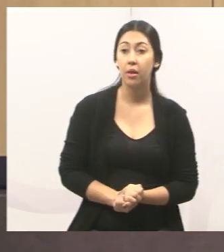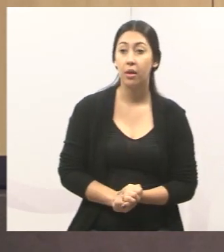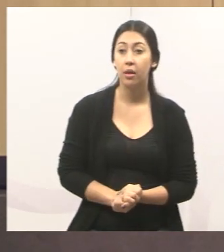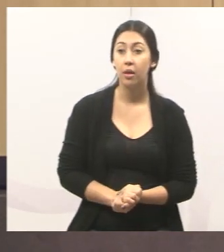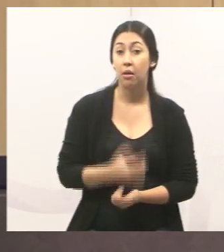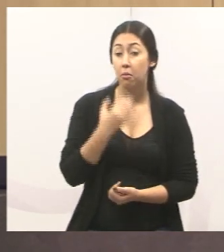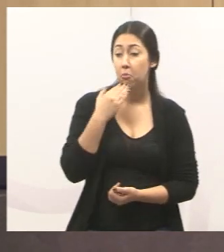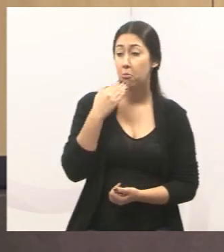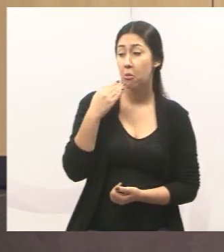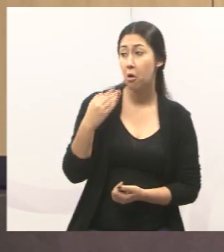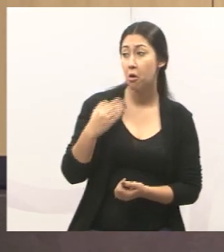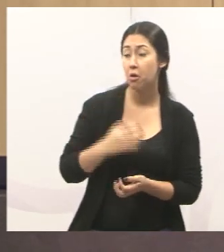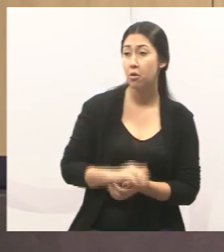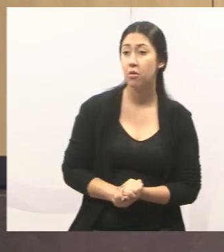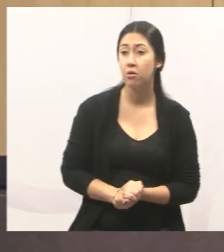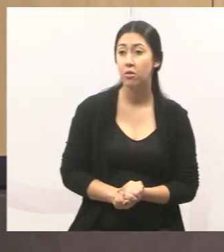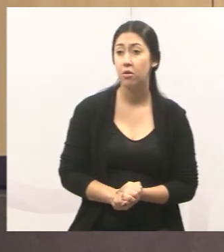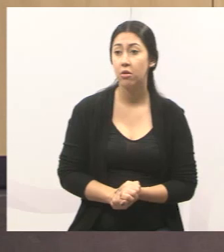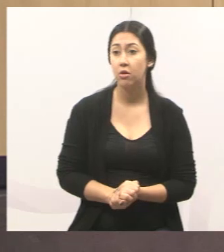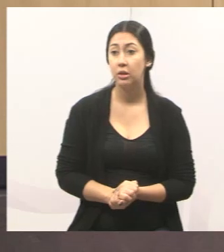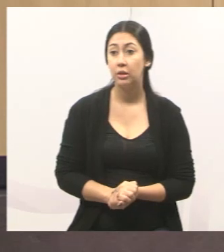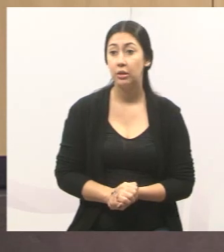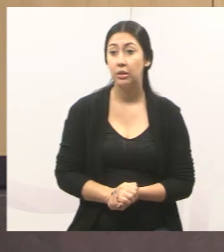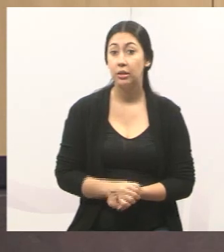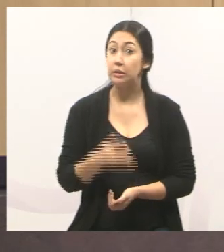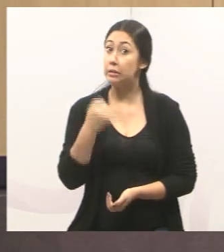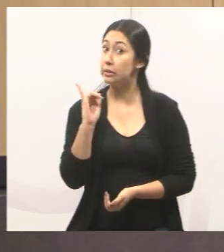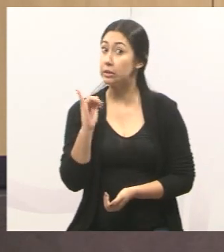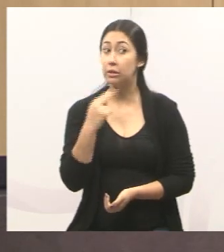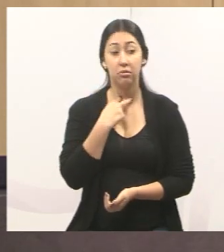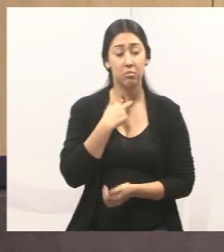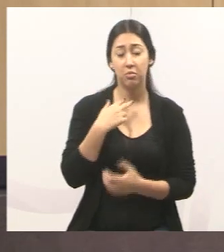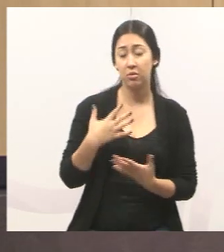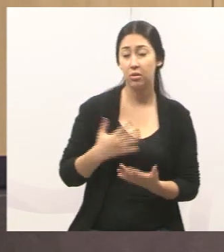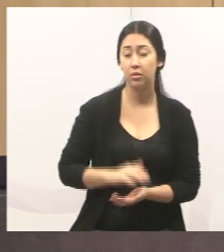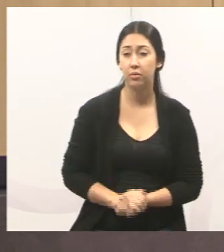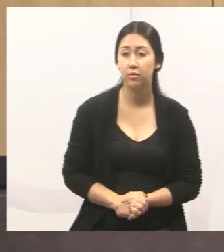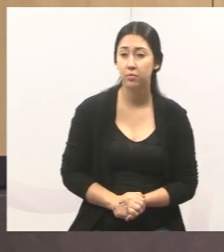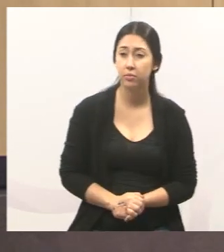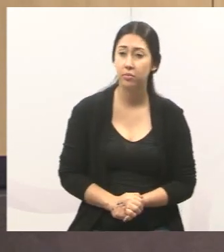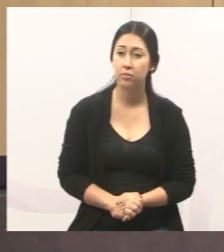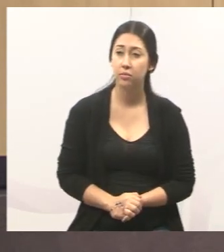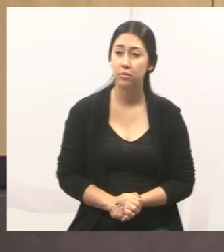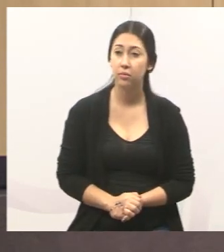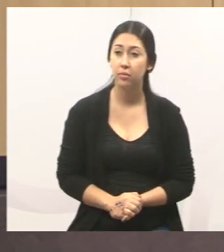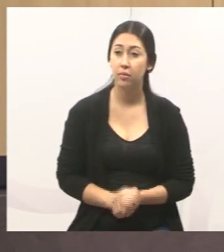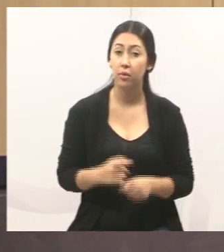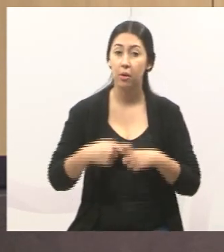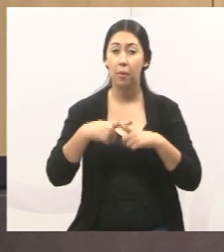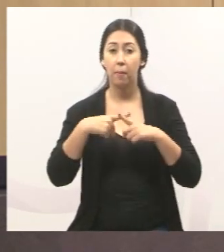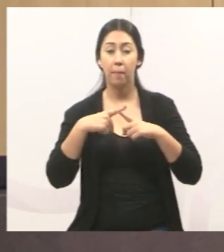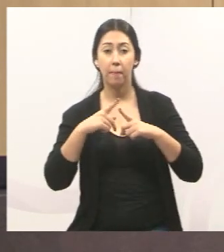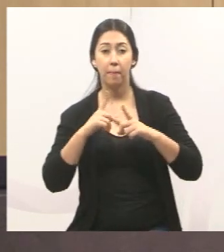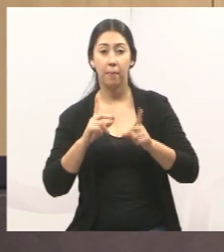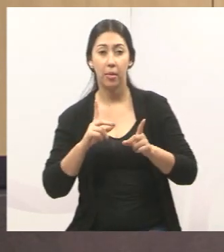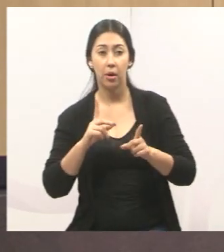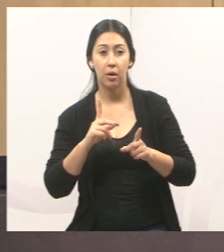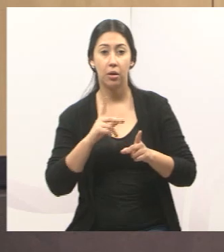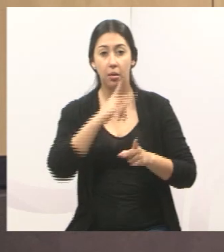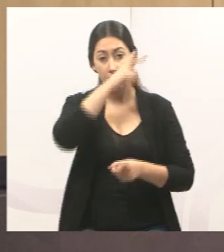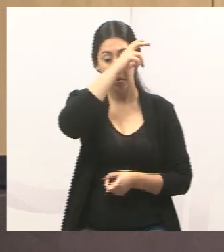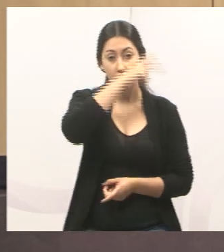de nulidade, acaso haja o indeferimento. Por determinação da presidência, a pretensão